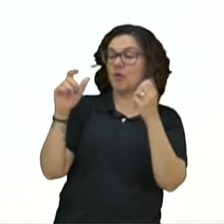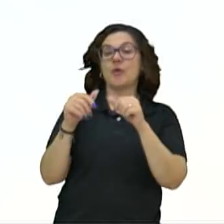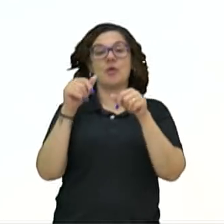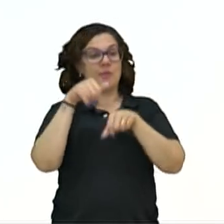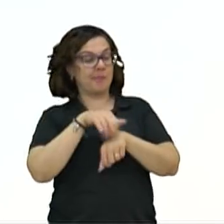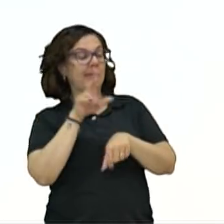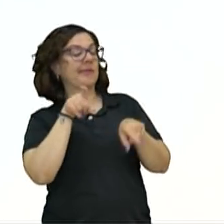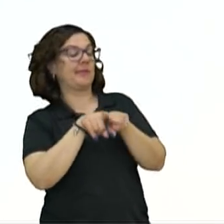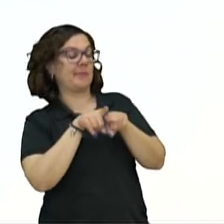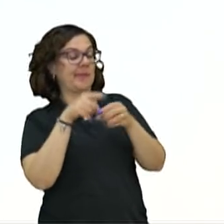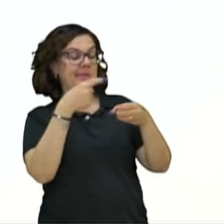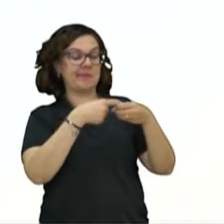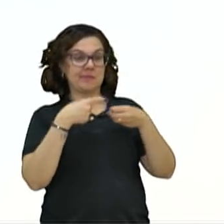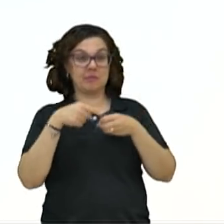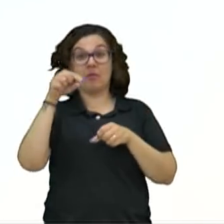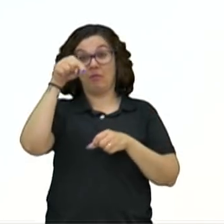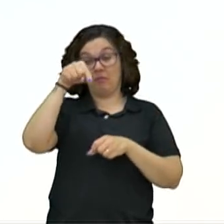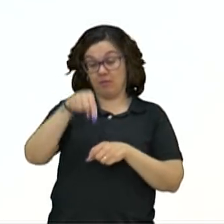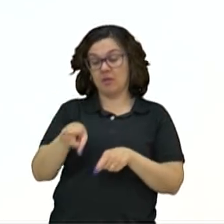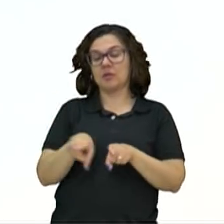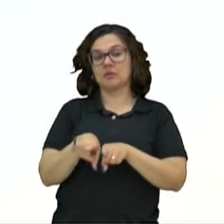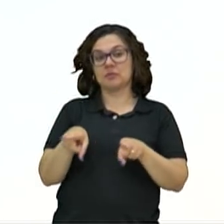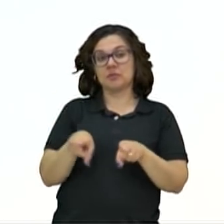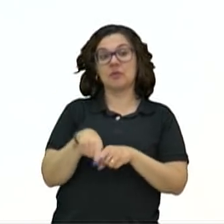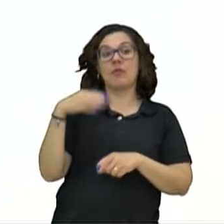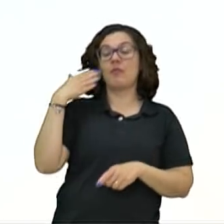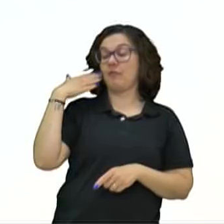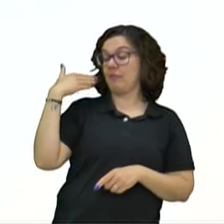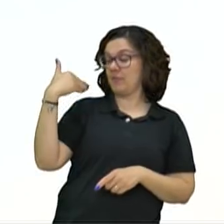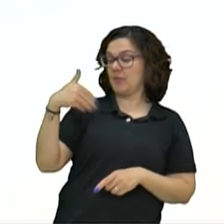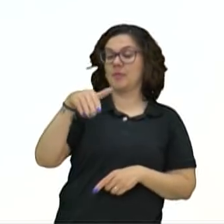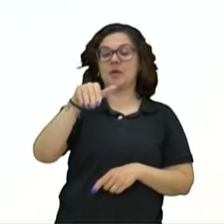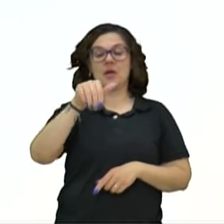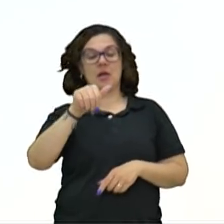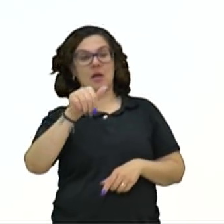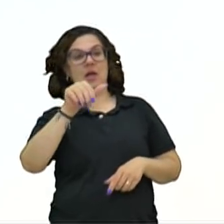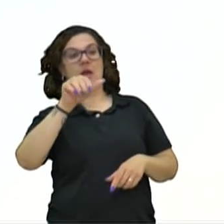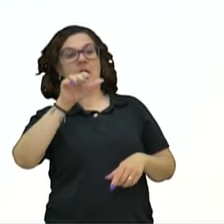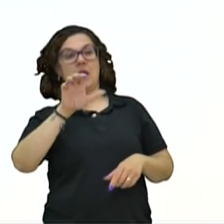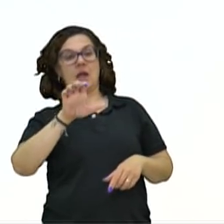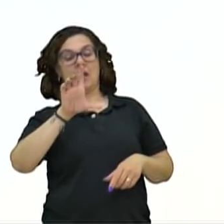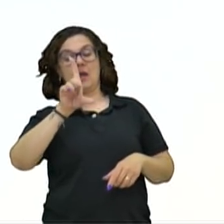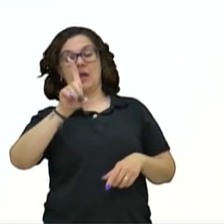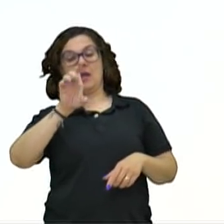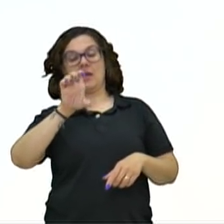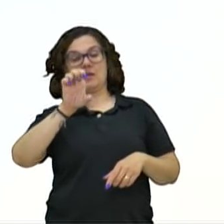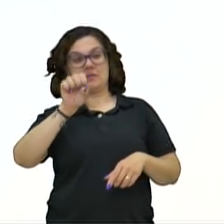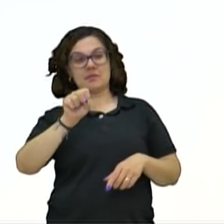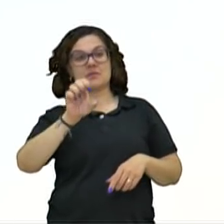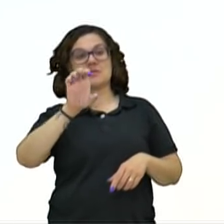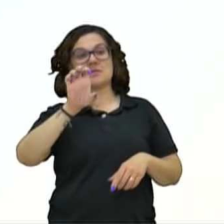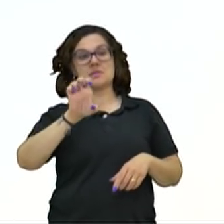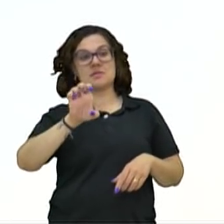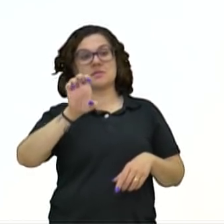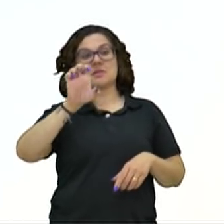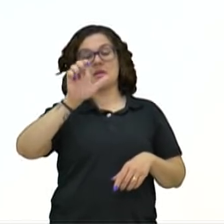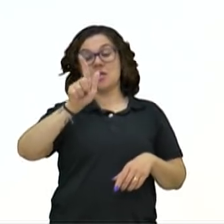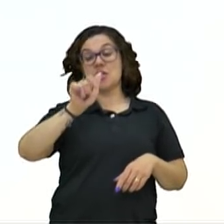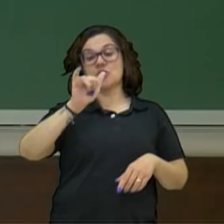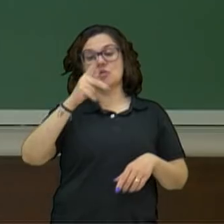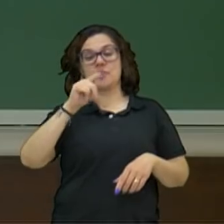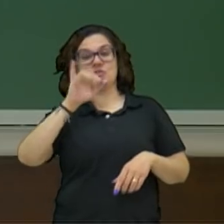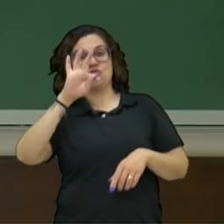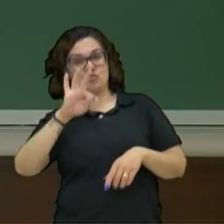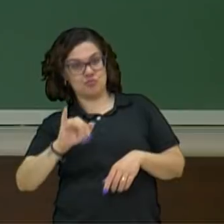existem os urbanos, que inclusive pode ser o famosinho Aedes aegypti. Um desses insetos, ao picar